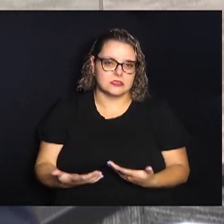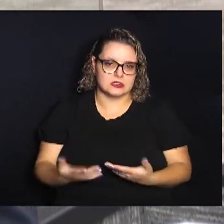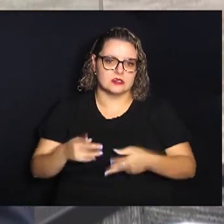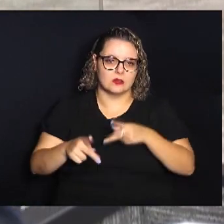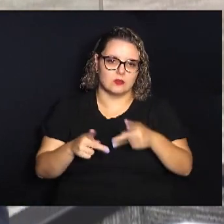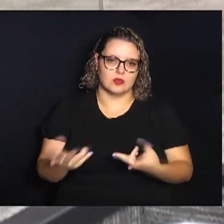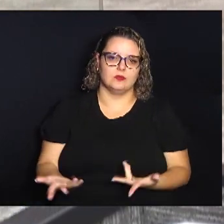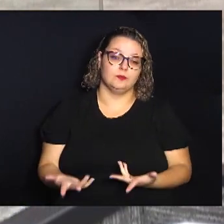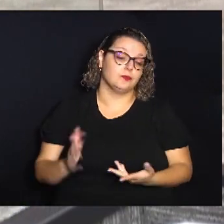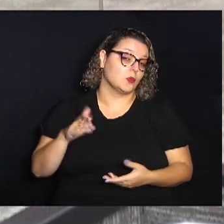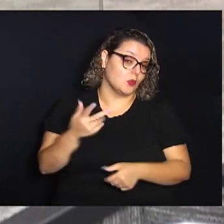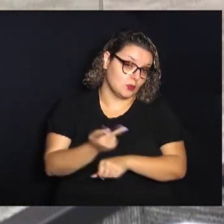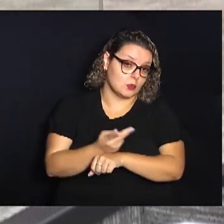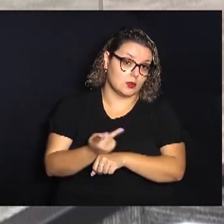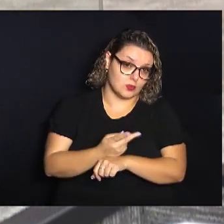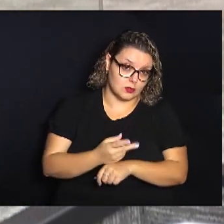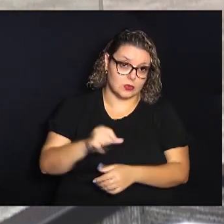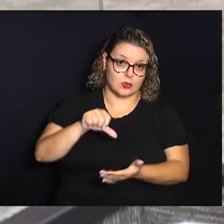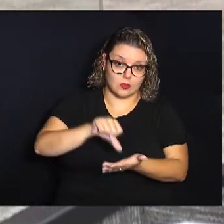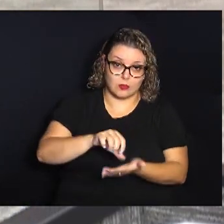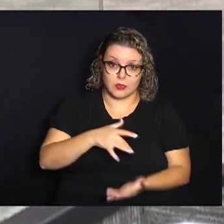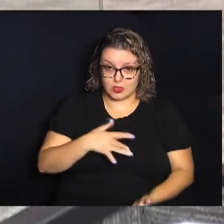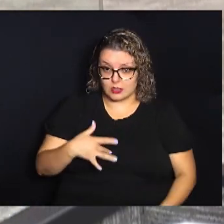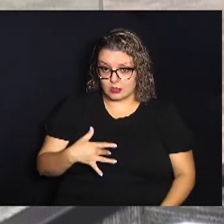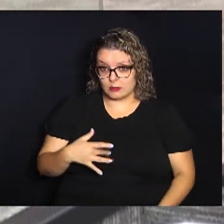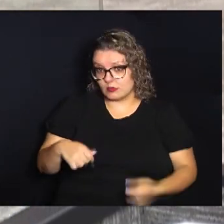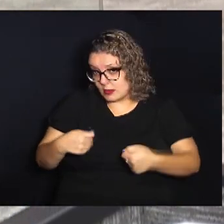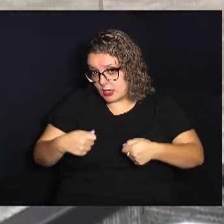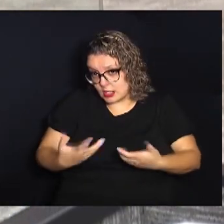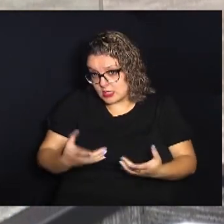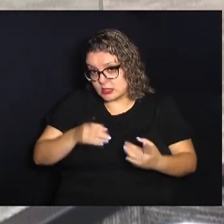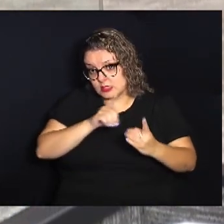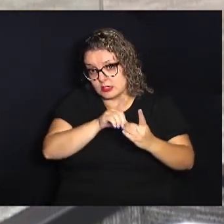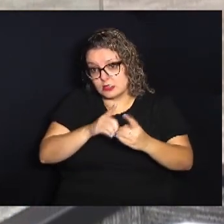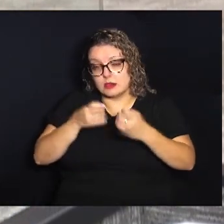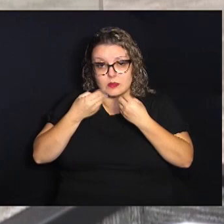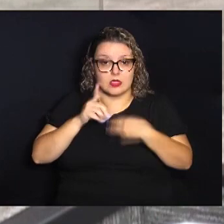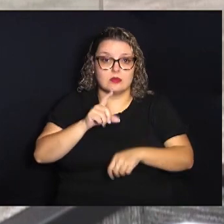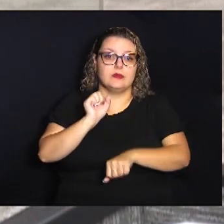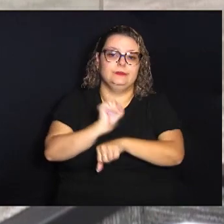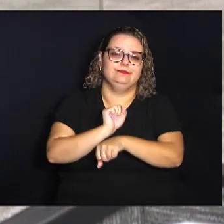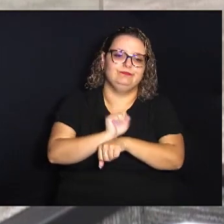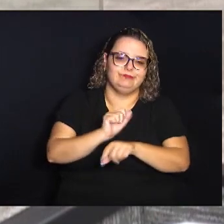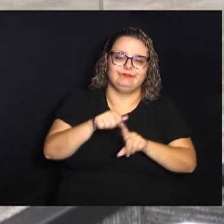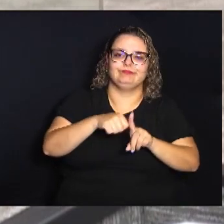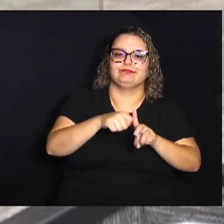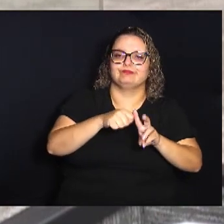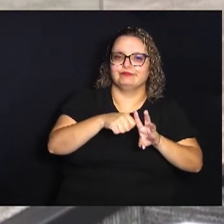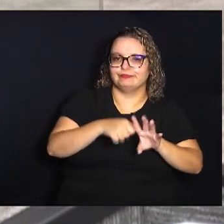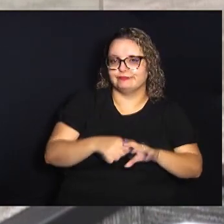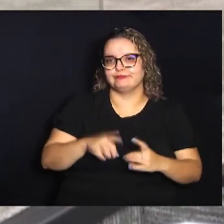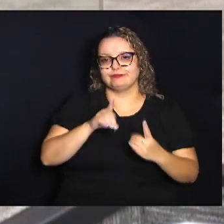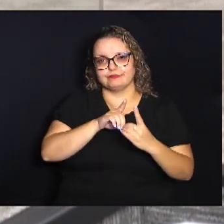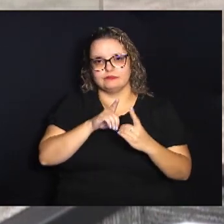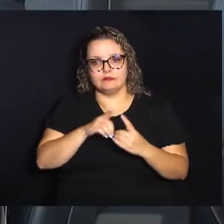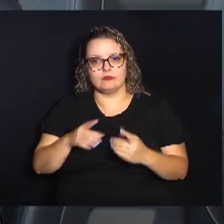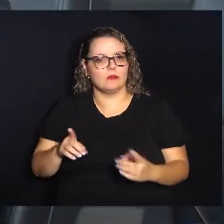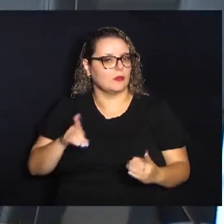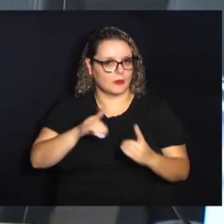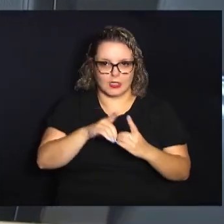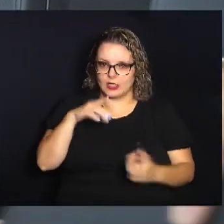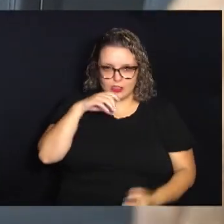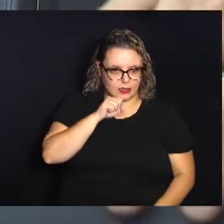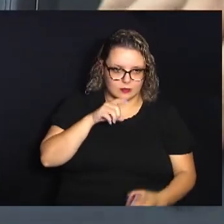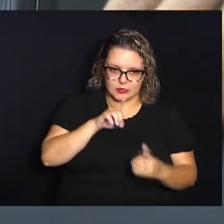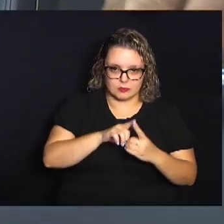você procura um posto, obviamente você quer ser atendido e bem atendido, você não quer esperar meses para uma consulta, você tem que ser atendido e prontamente atendido.